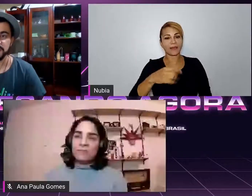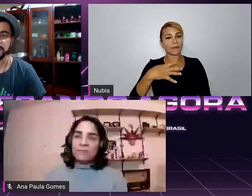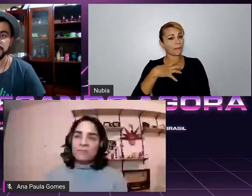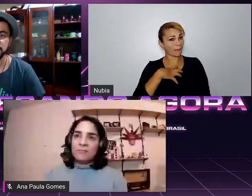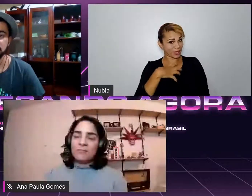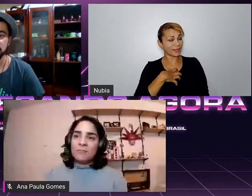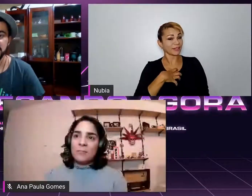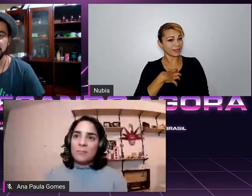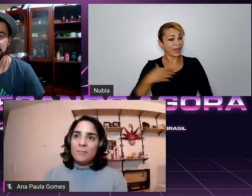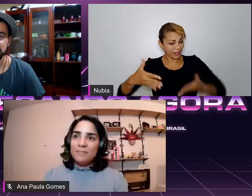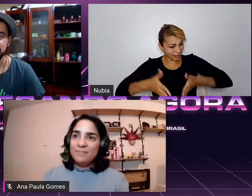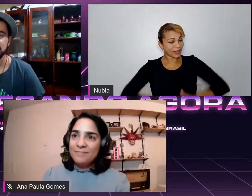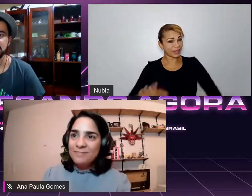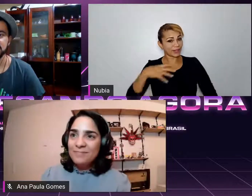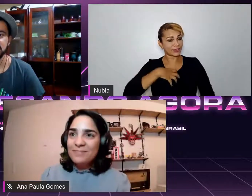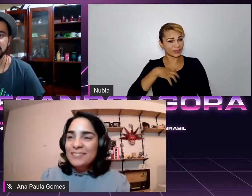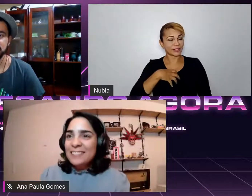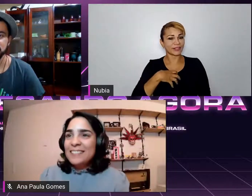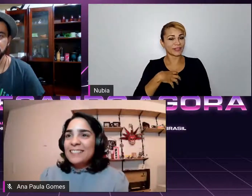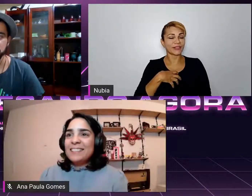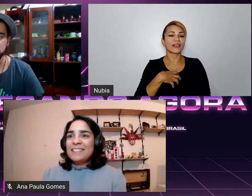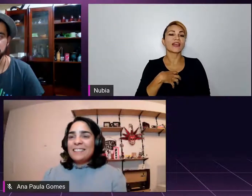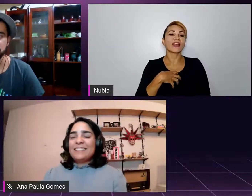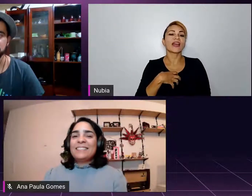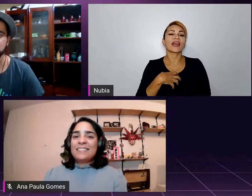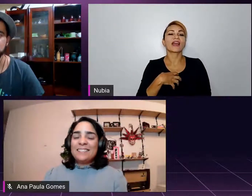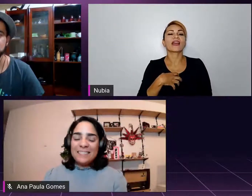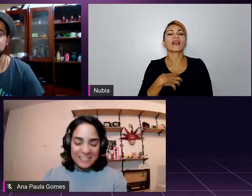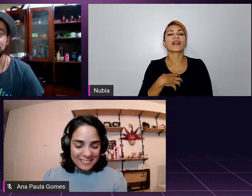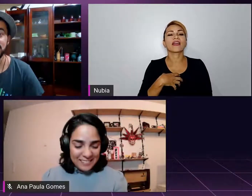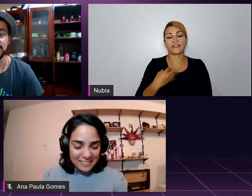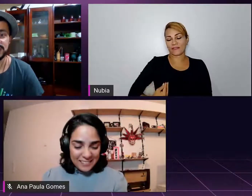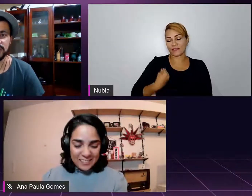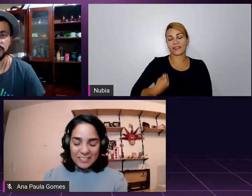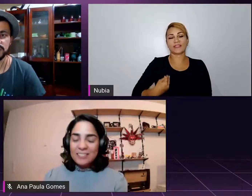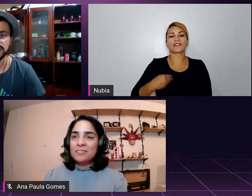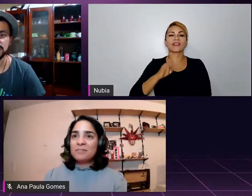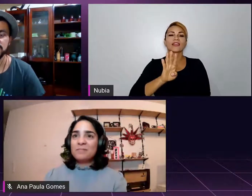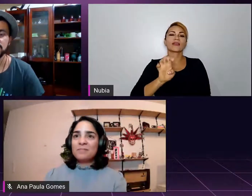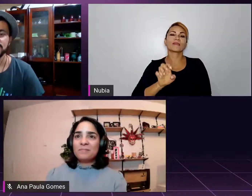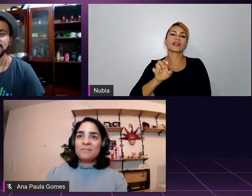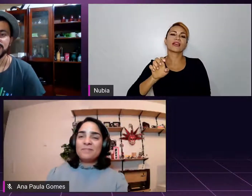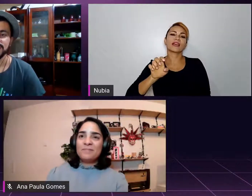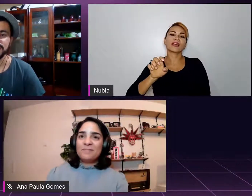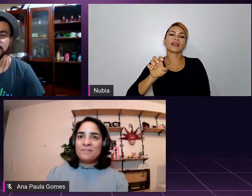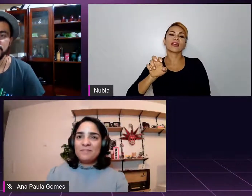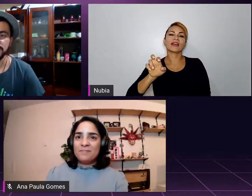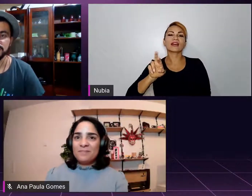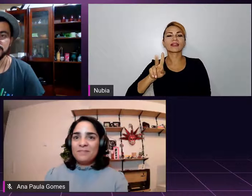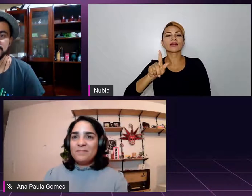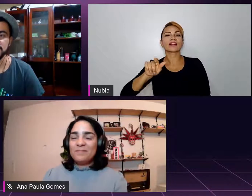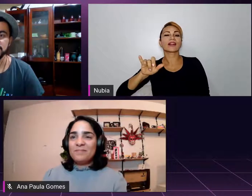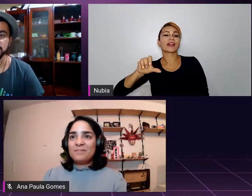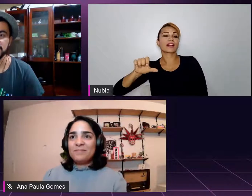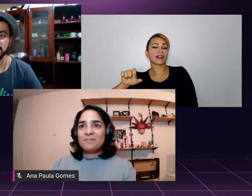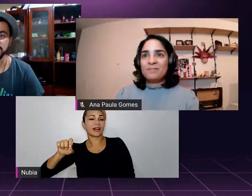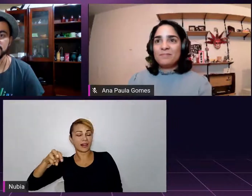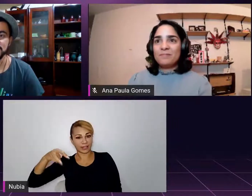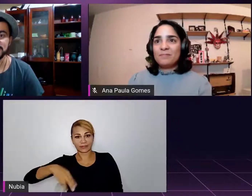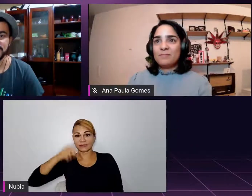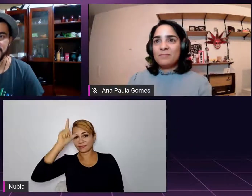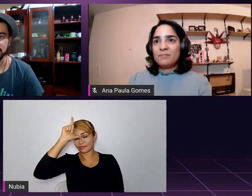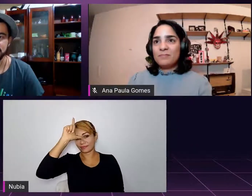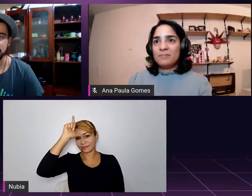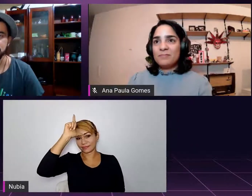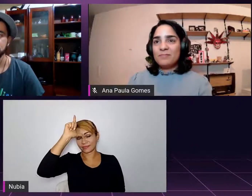Bahia, vivendo em Berlim, engenheira de software e mestre em ciências da computação na renomada Universidade Federal